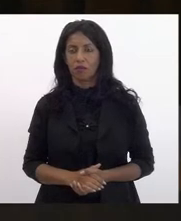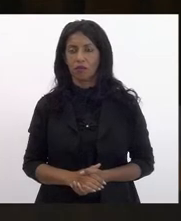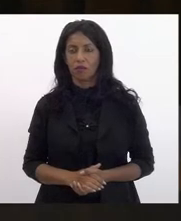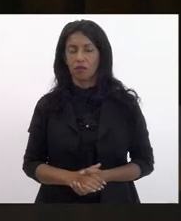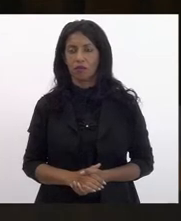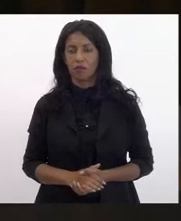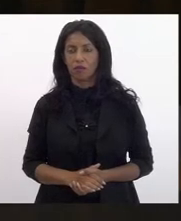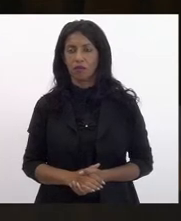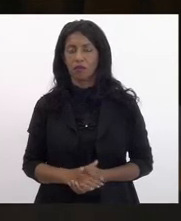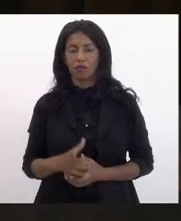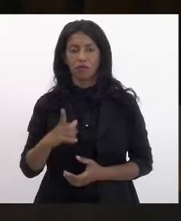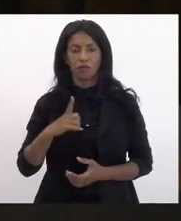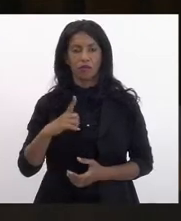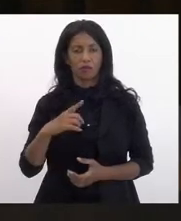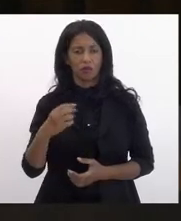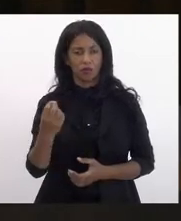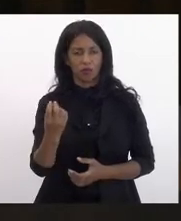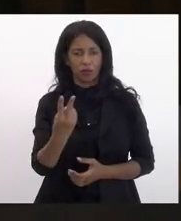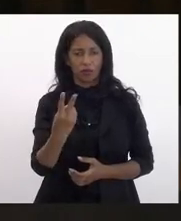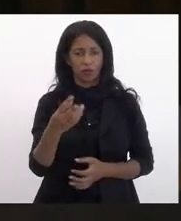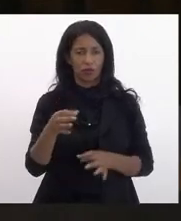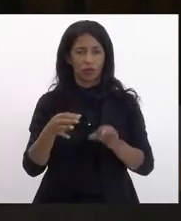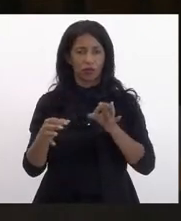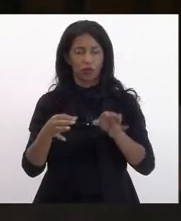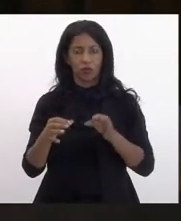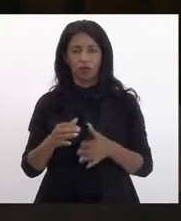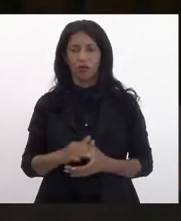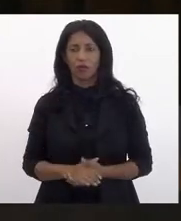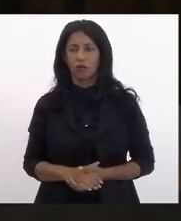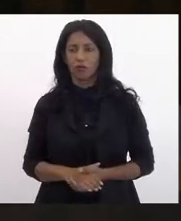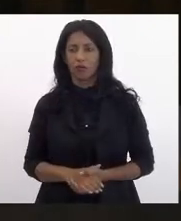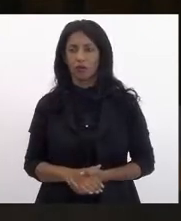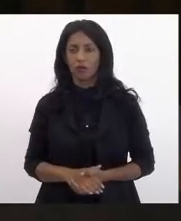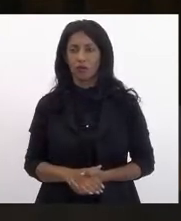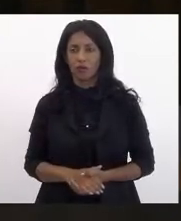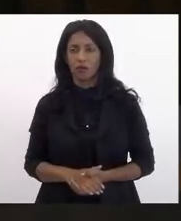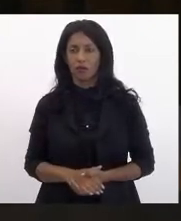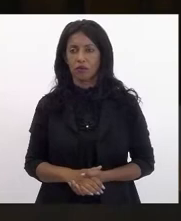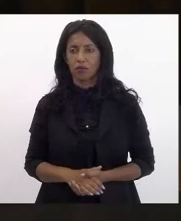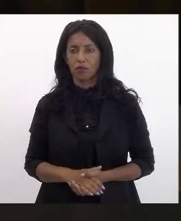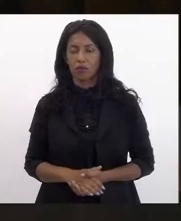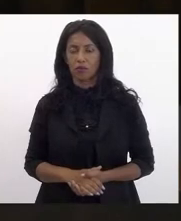Mais algum? Tem mais 2 projetos, 93.